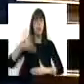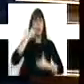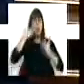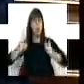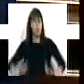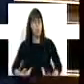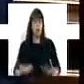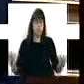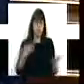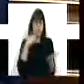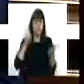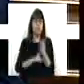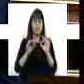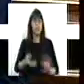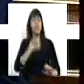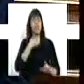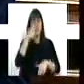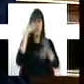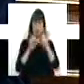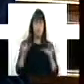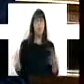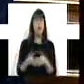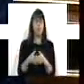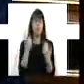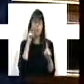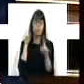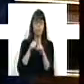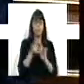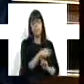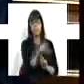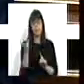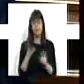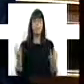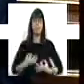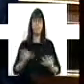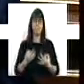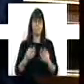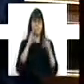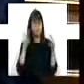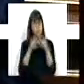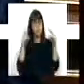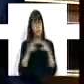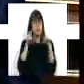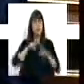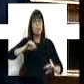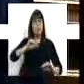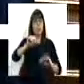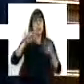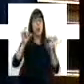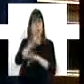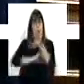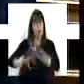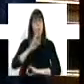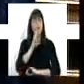humanos. E se é verdade que esta crise humanitária tem sido objeto de várias cimeiras europeias, também é verdade